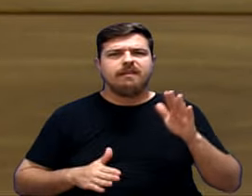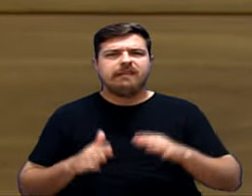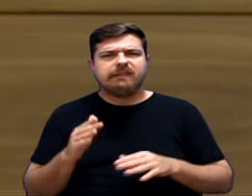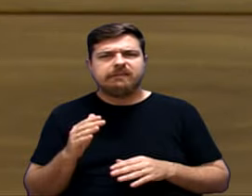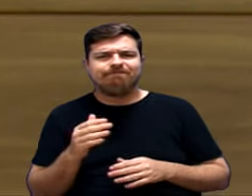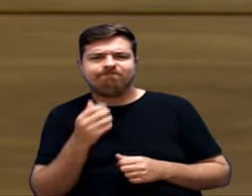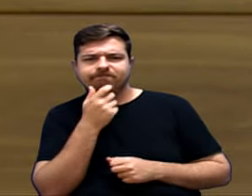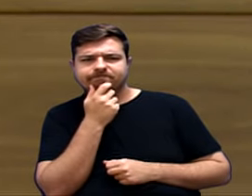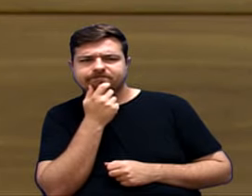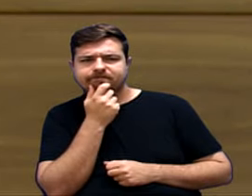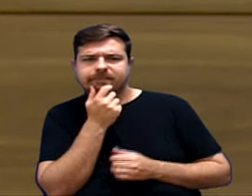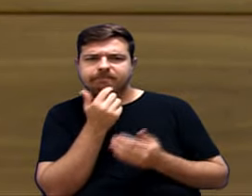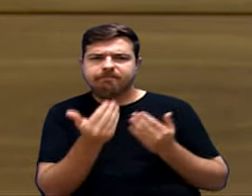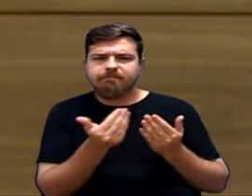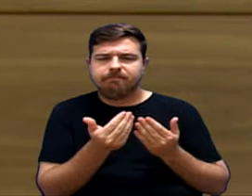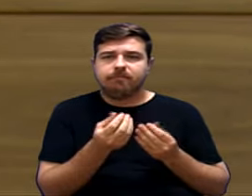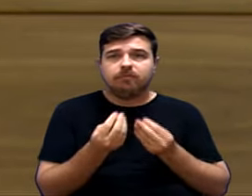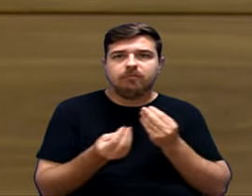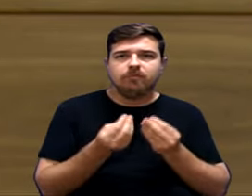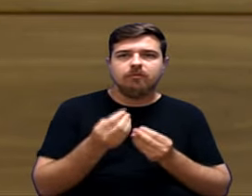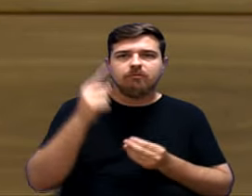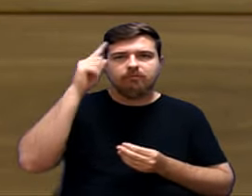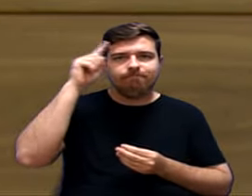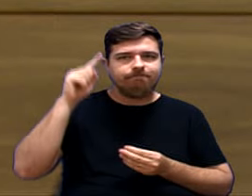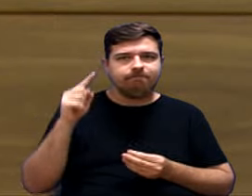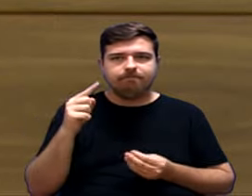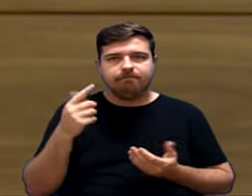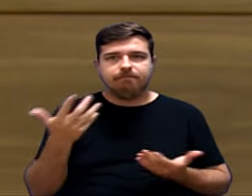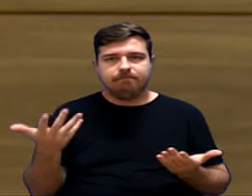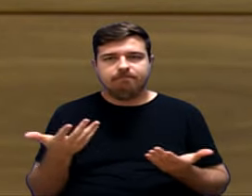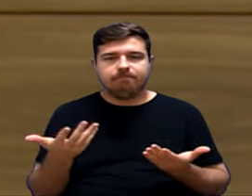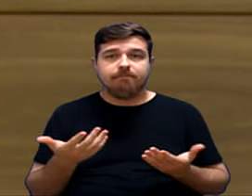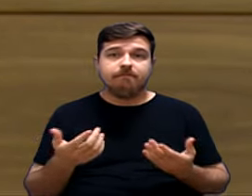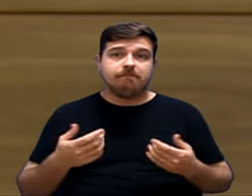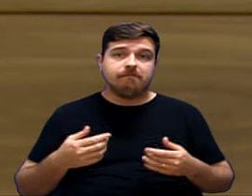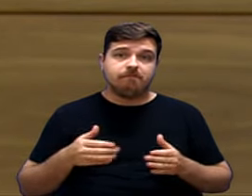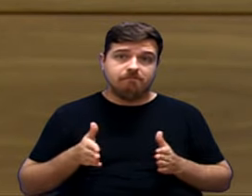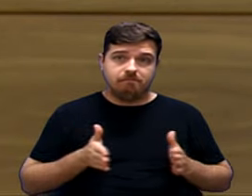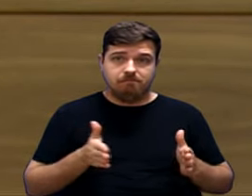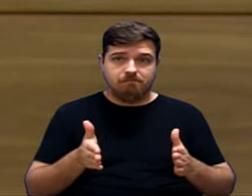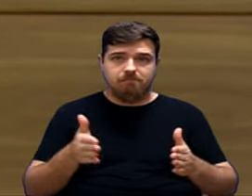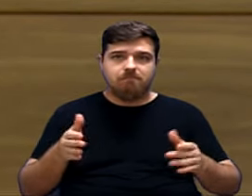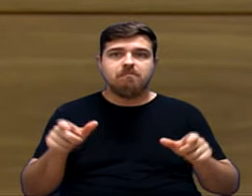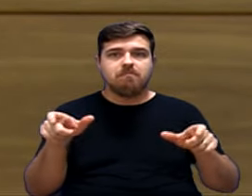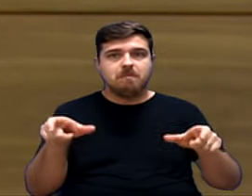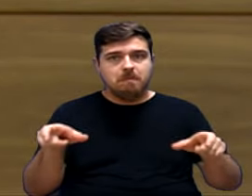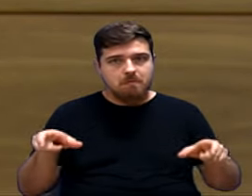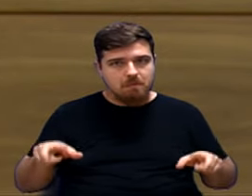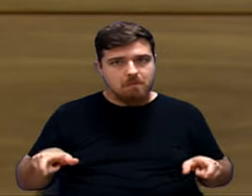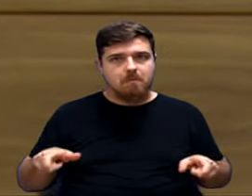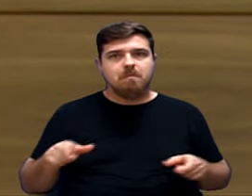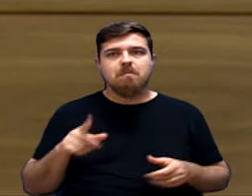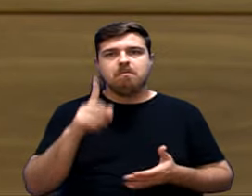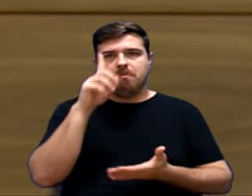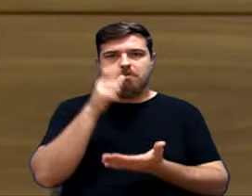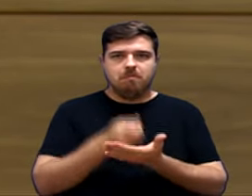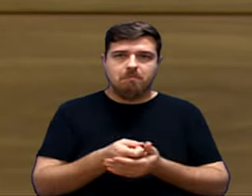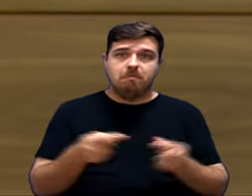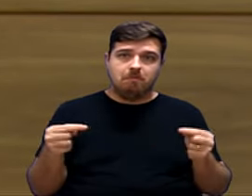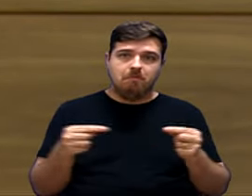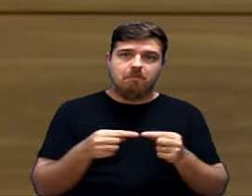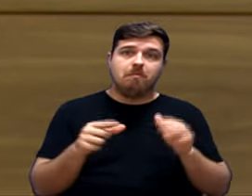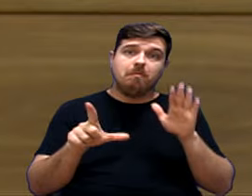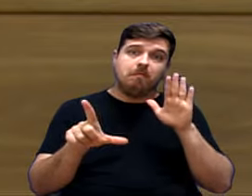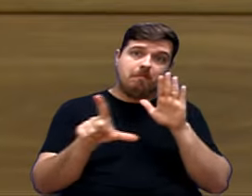subj né a gente fica a gente não entendia onde que era o leite moronal então a gente definiu de acordo com a lei federal